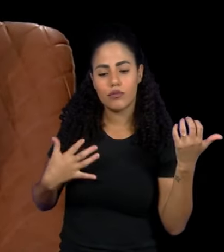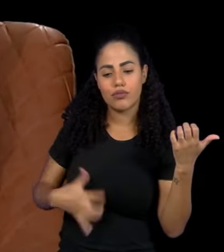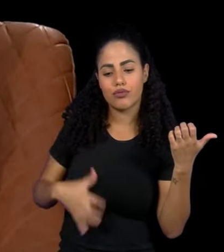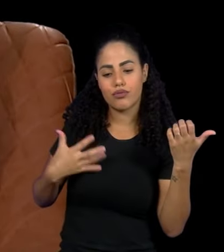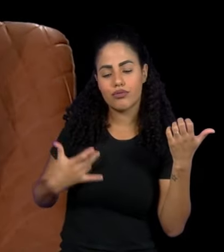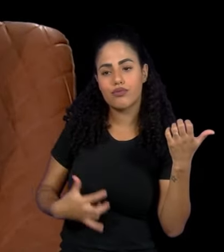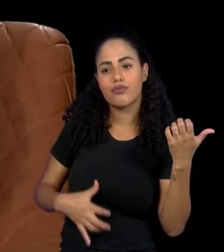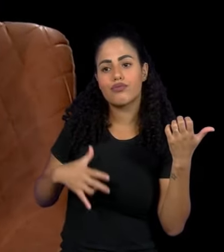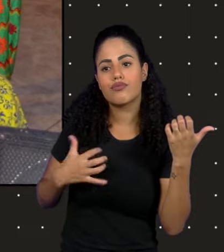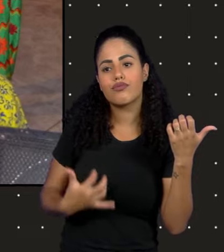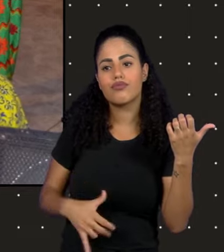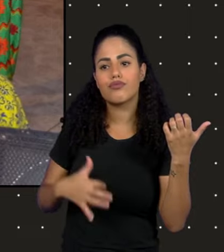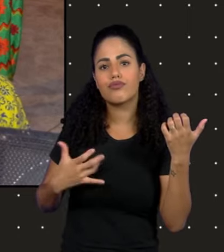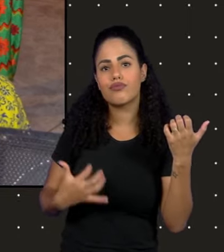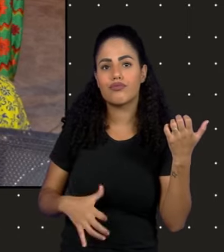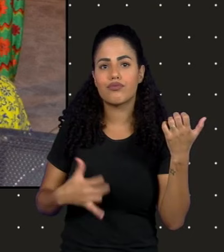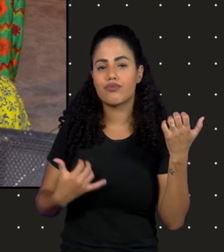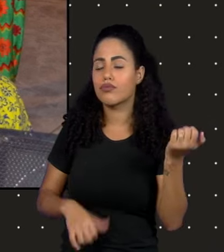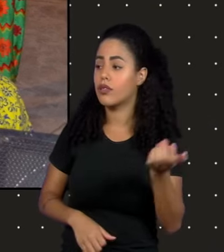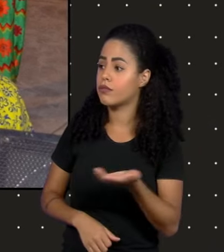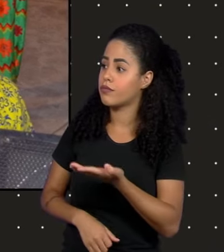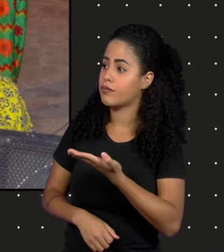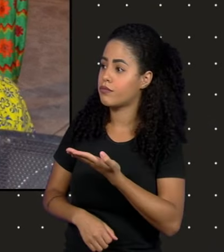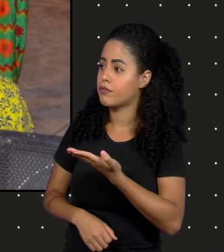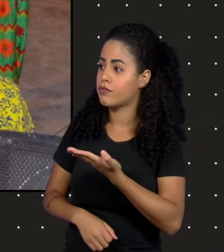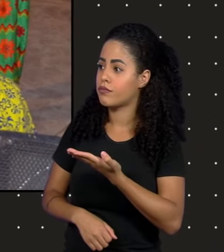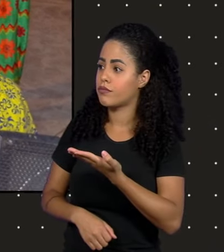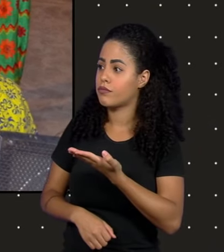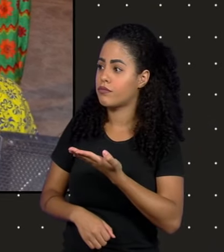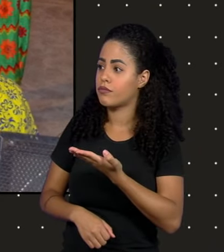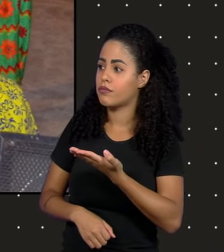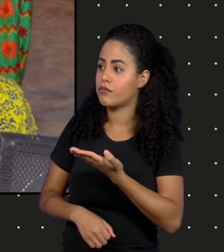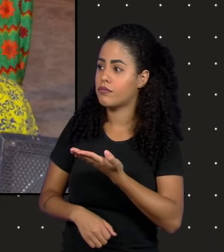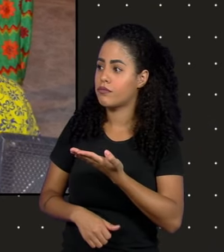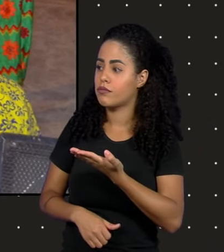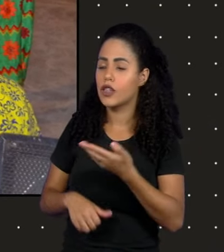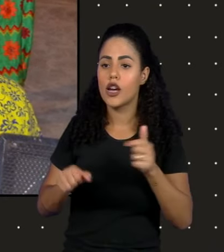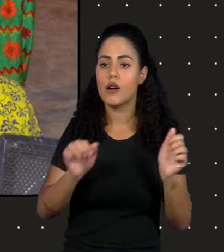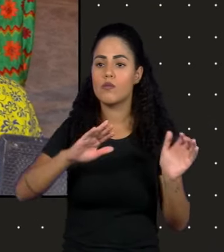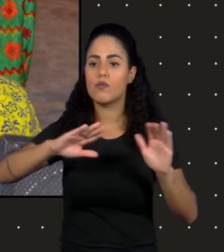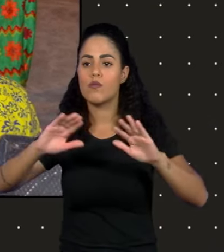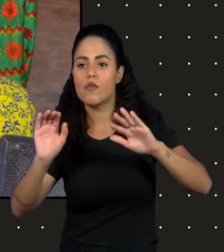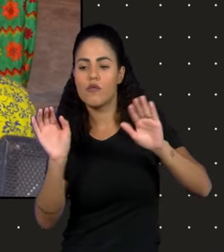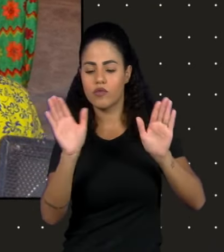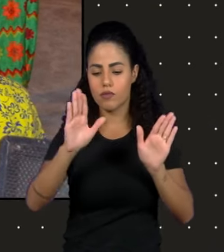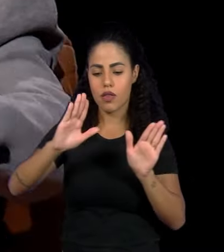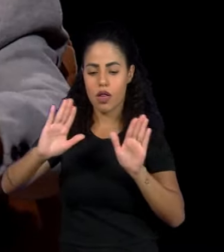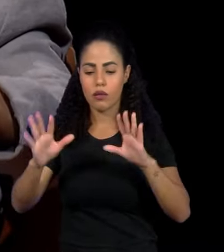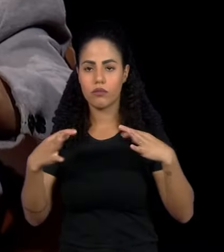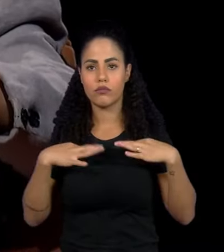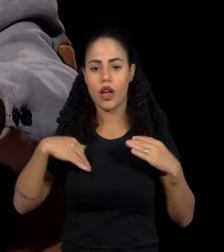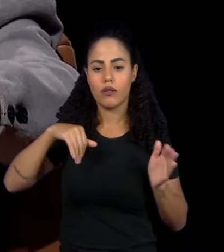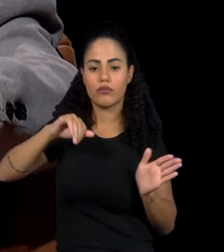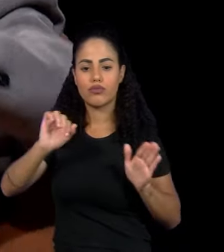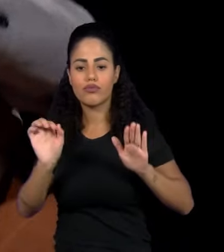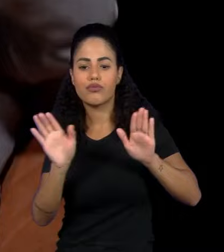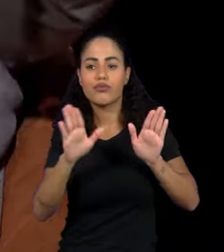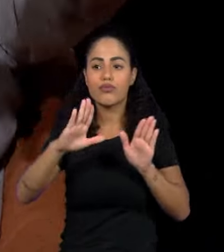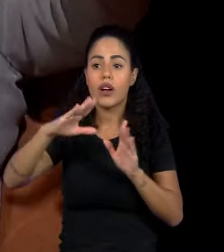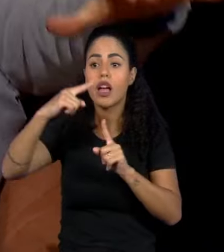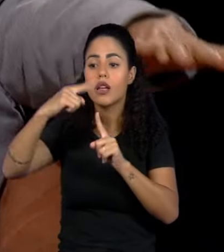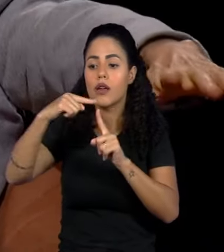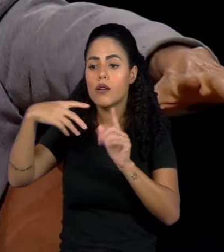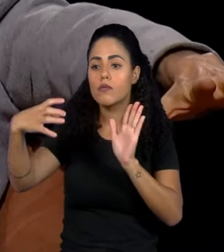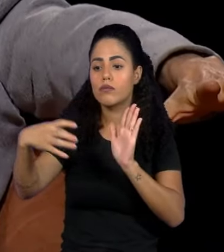figuras dramáticas se movimentem. Movimentos codificados. Ou seja, são movimentos típicos